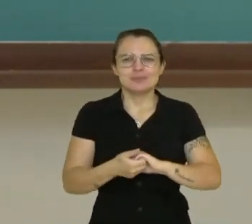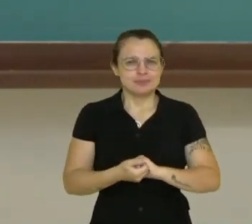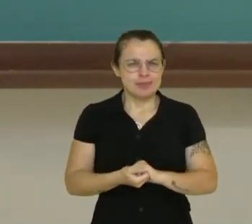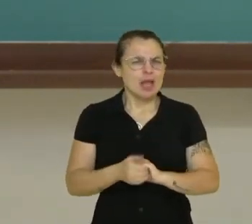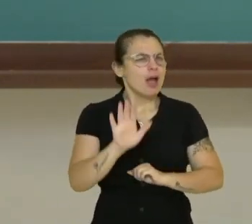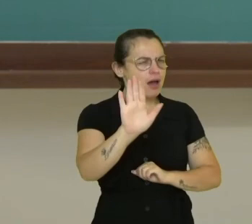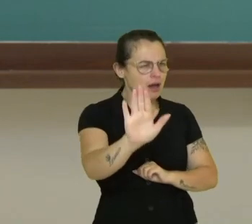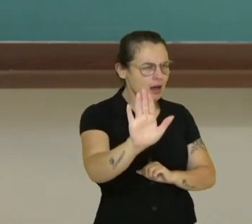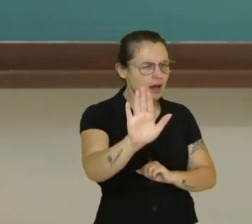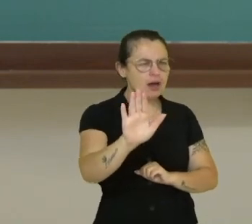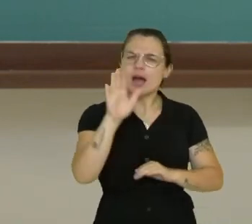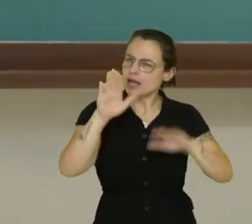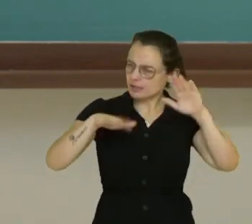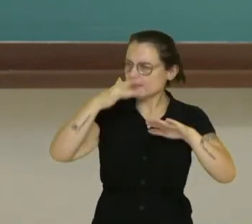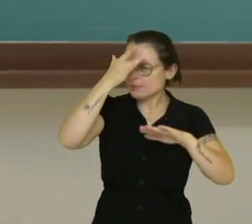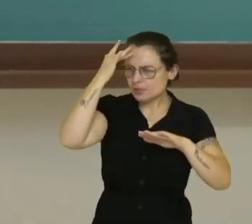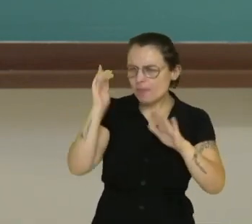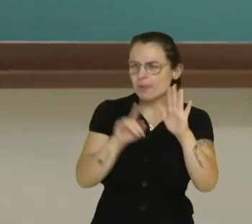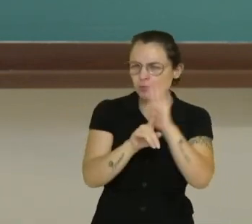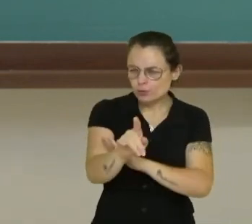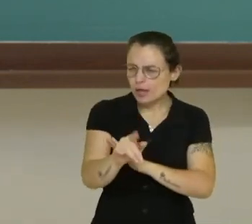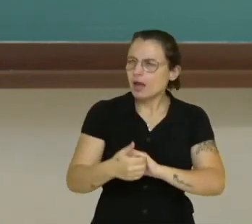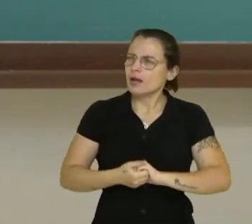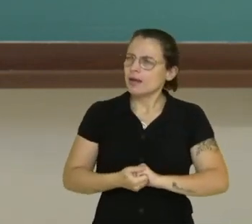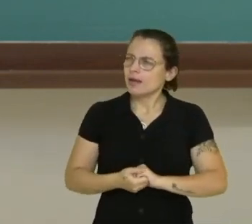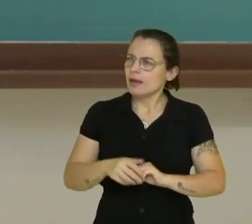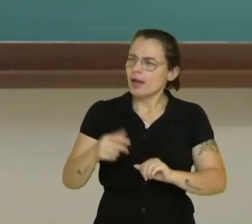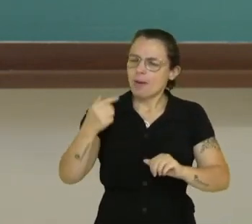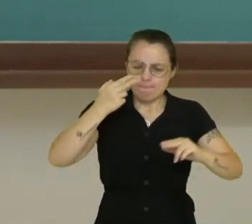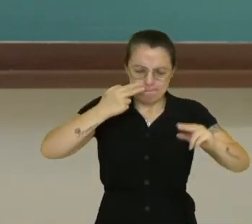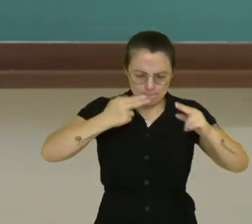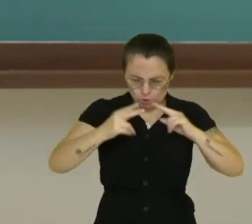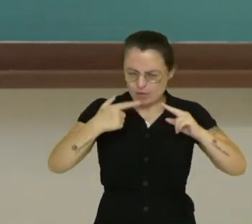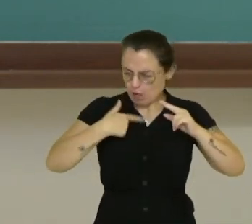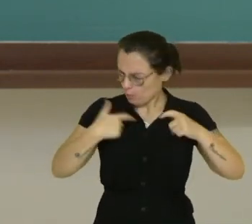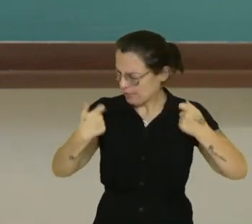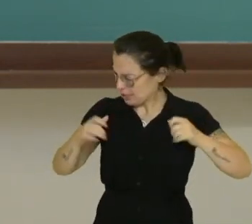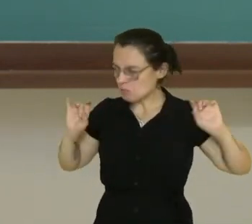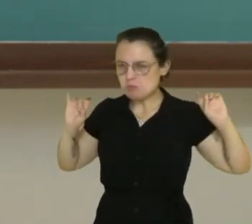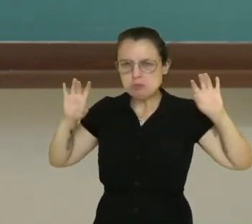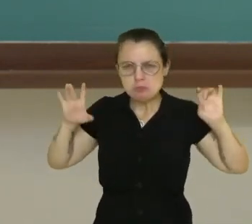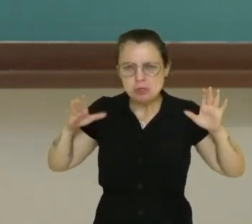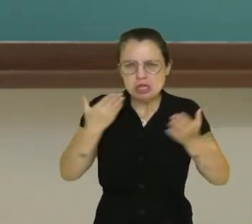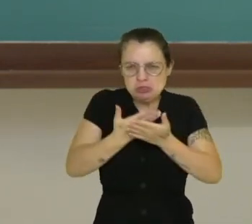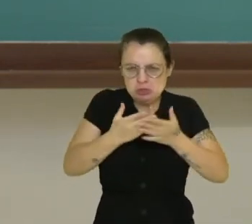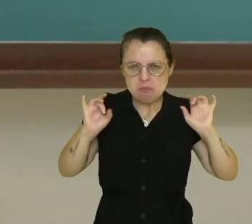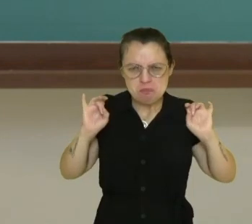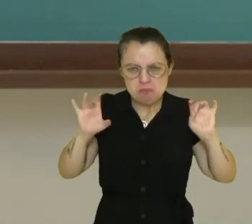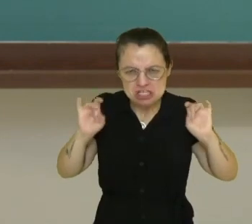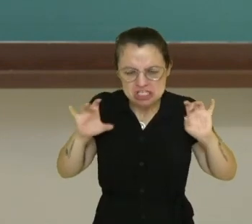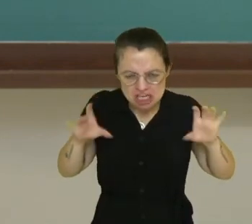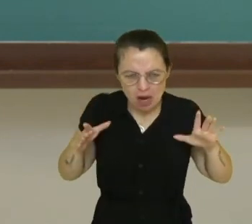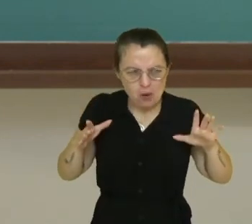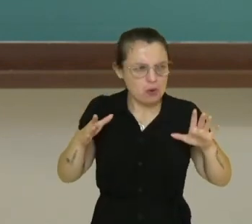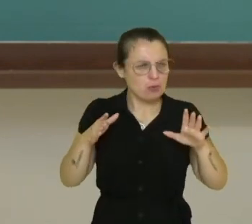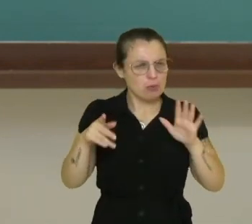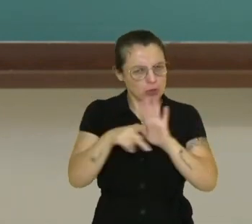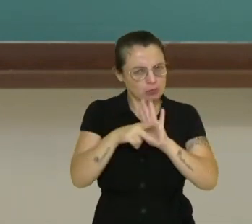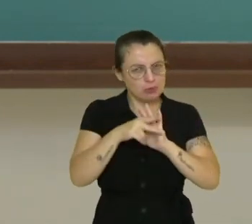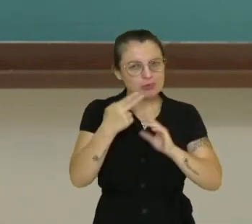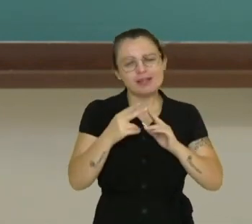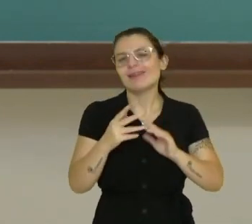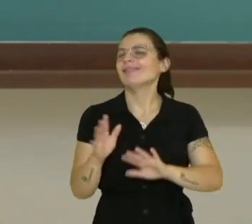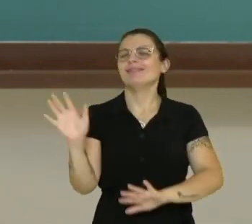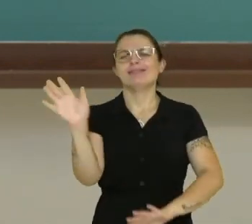linguagem? Eu preciso tocar instrumento musical? Eu digo que o instinto fala muito. Tem um artista brasileiro chamado